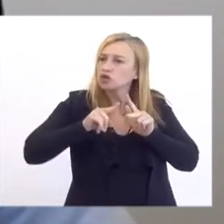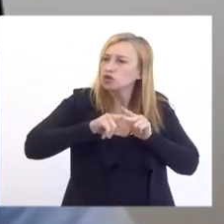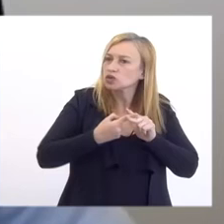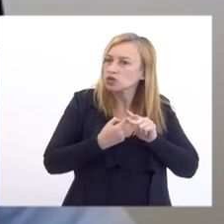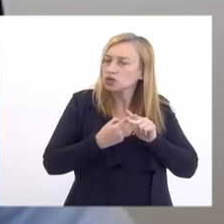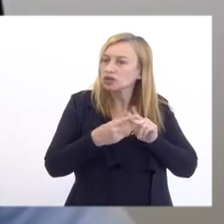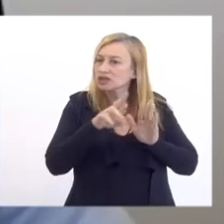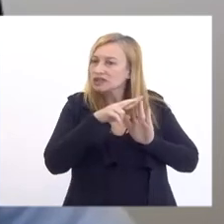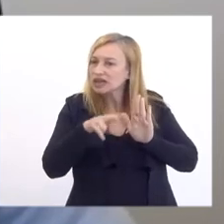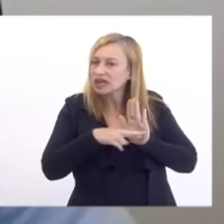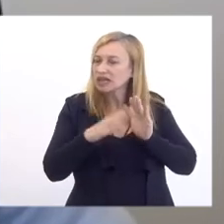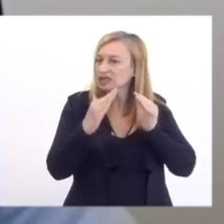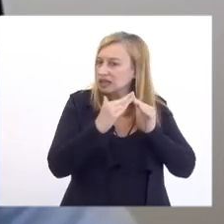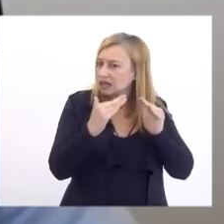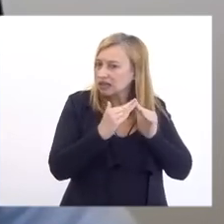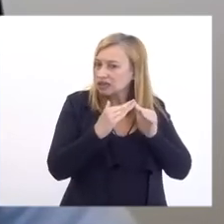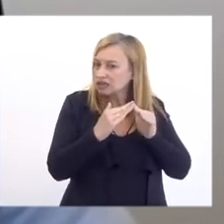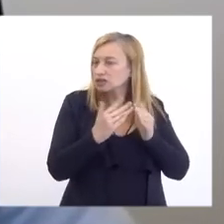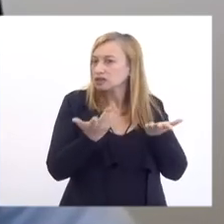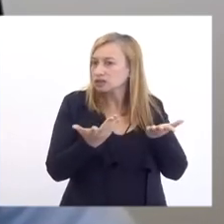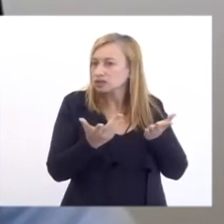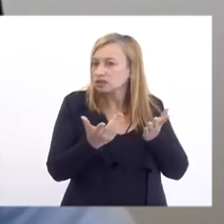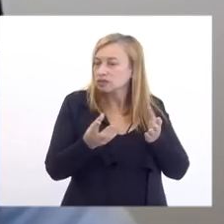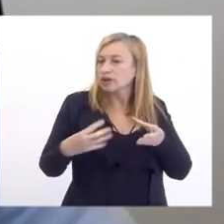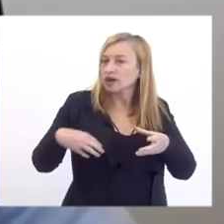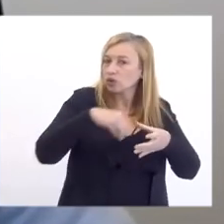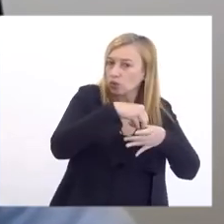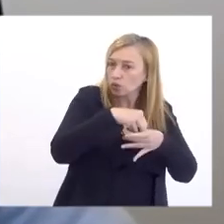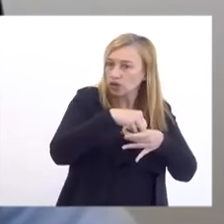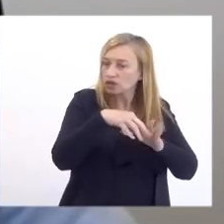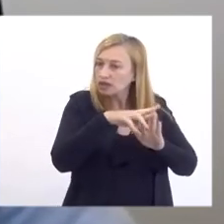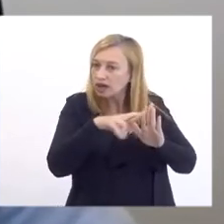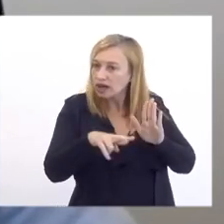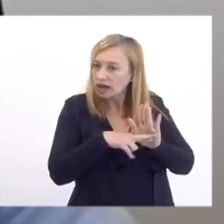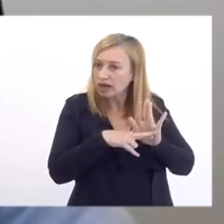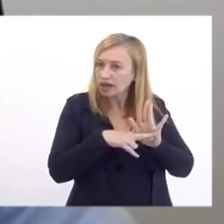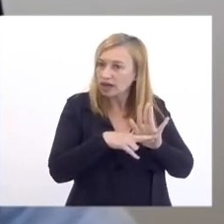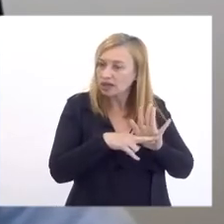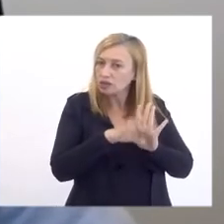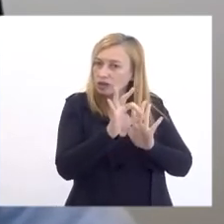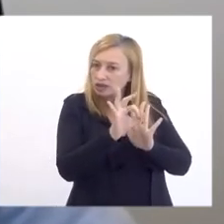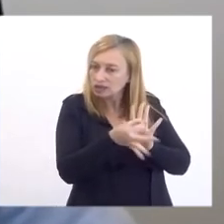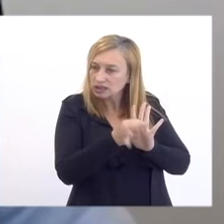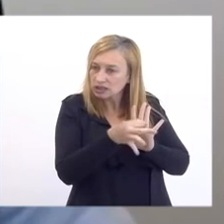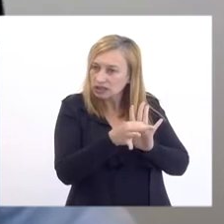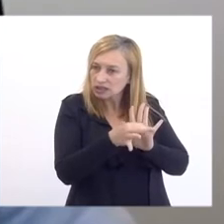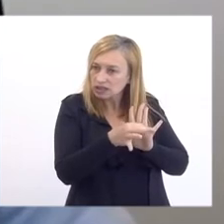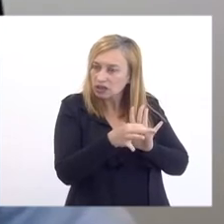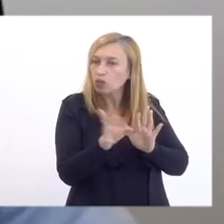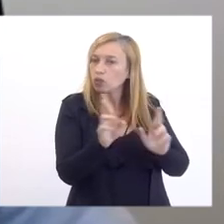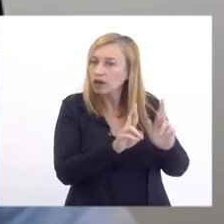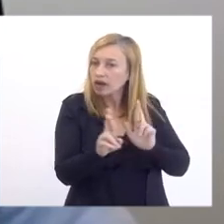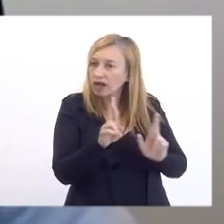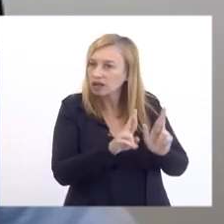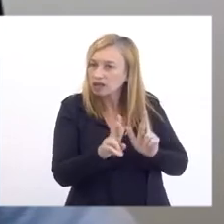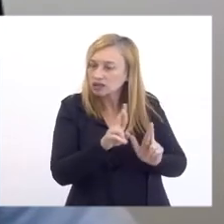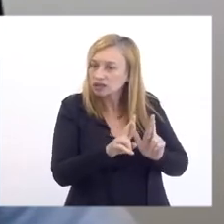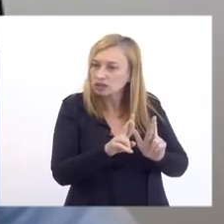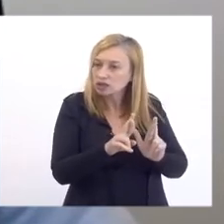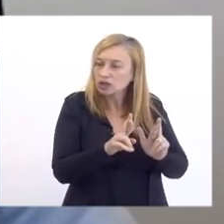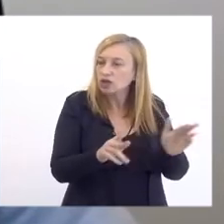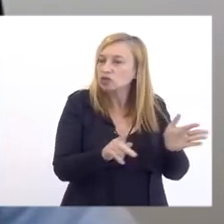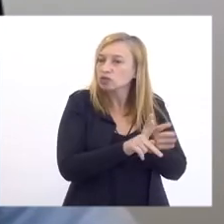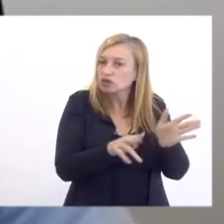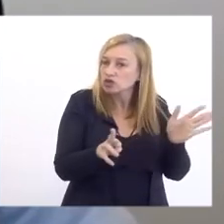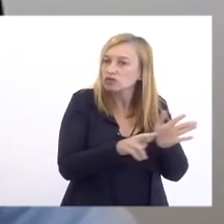do regimento da Casa, um aditamento para incluir no regimento uma previsão específica em relação aos projetos